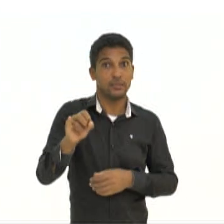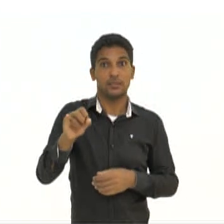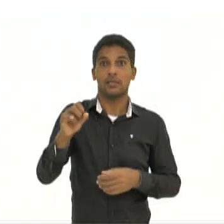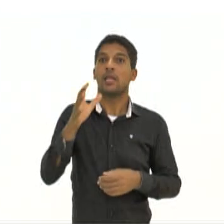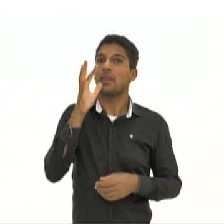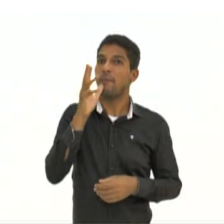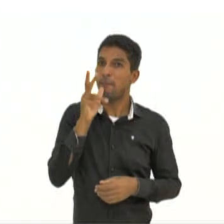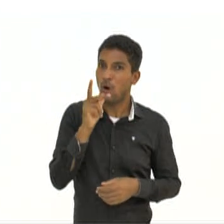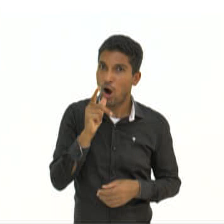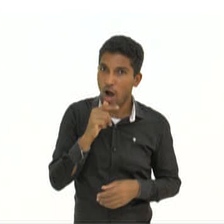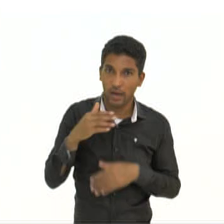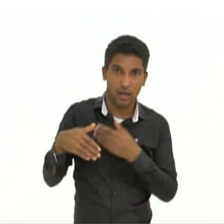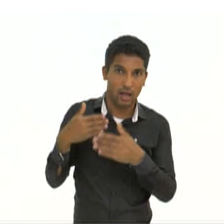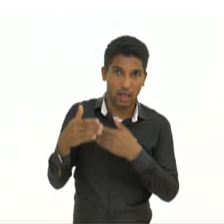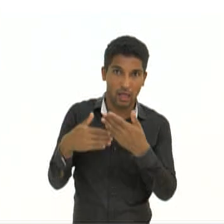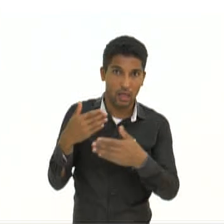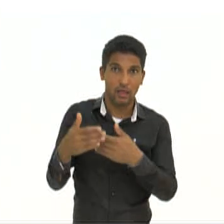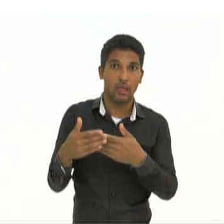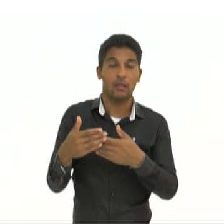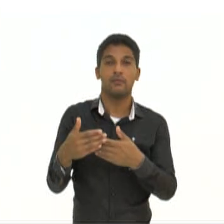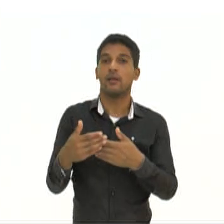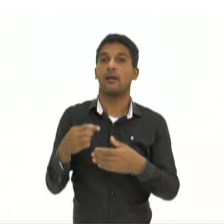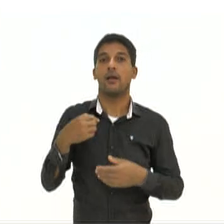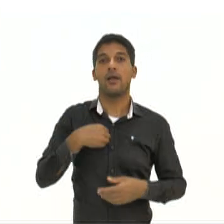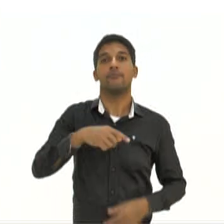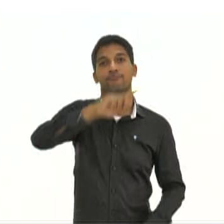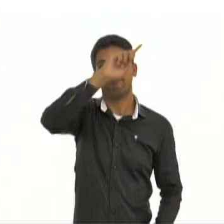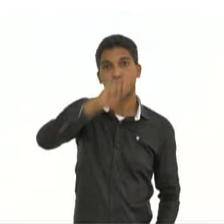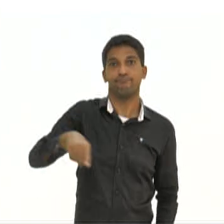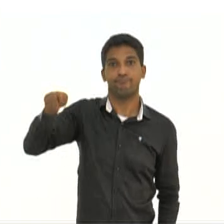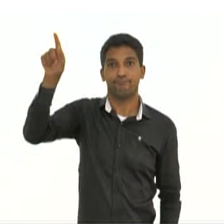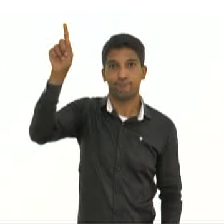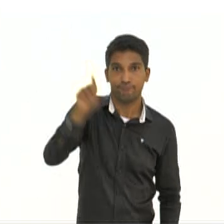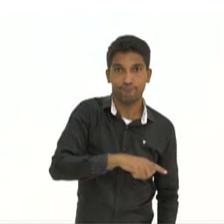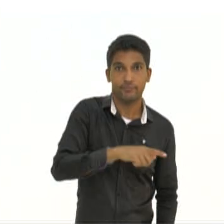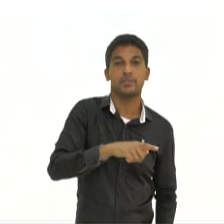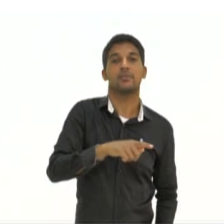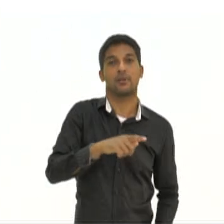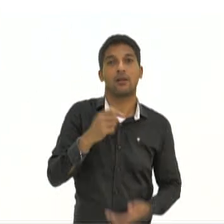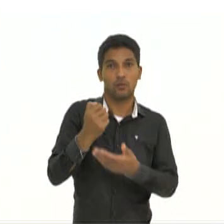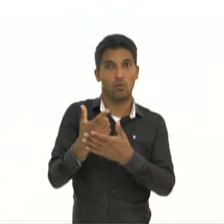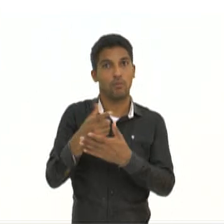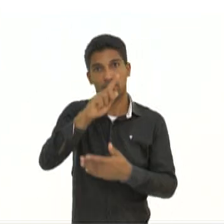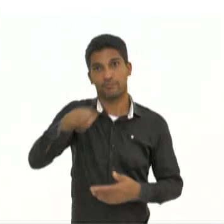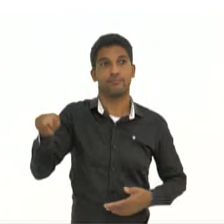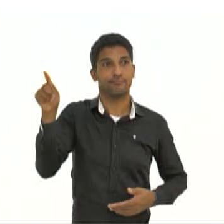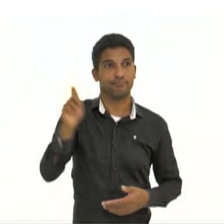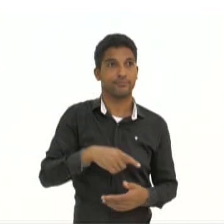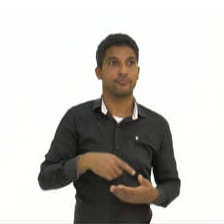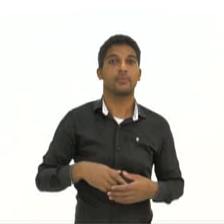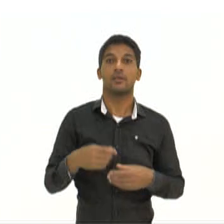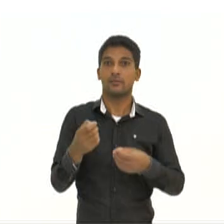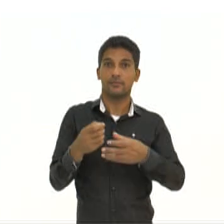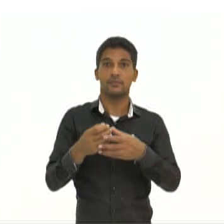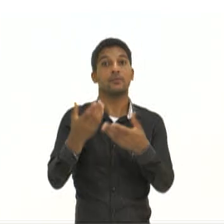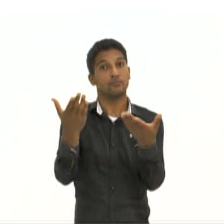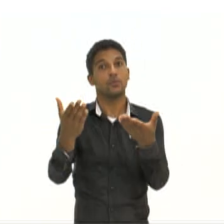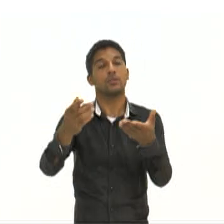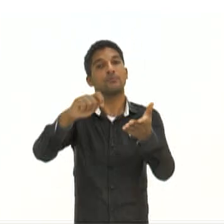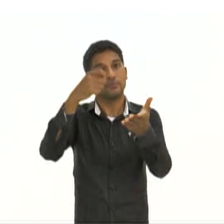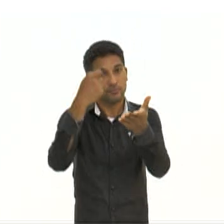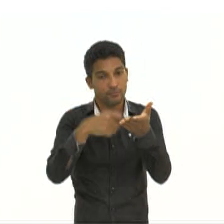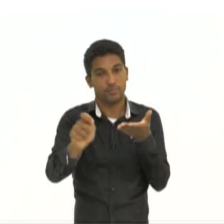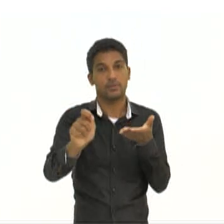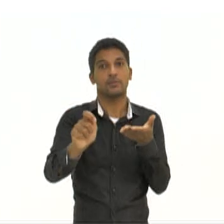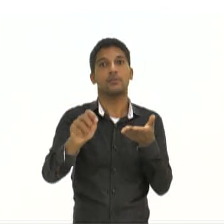vendedor, solicitando desde já a restituição dos valores pagos. No aguardo uma resposta para essa reclamação, assinatura e o nome. Então